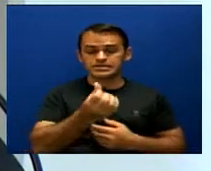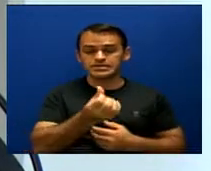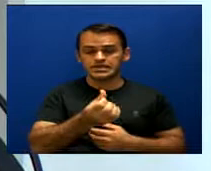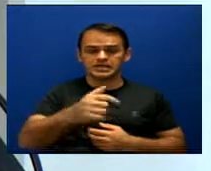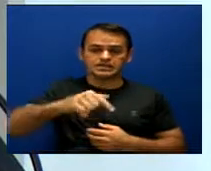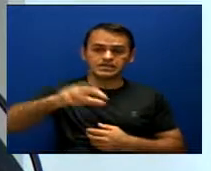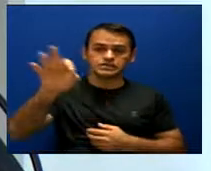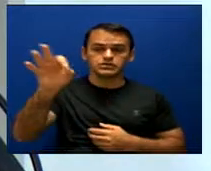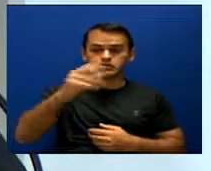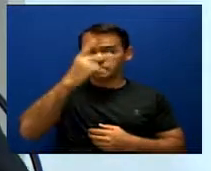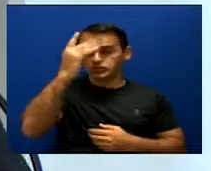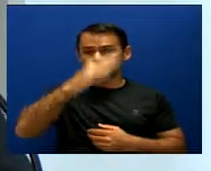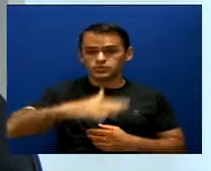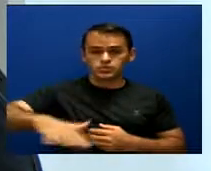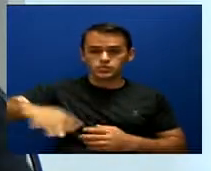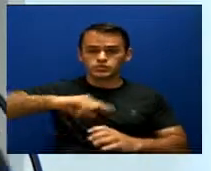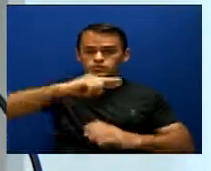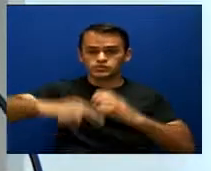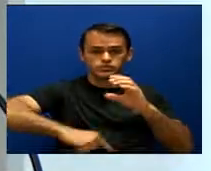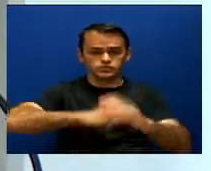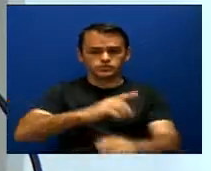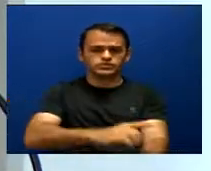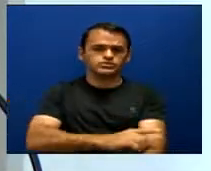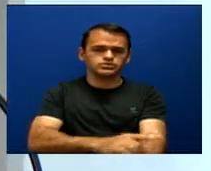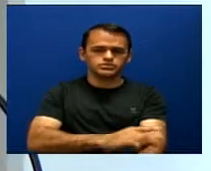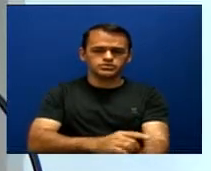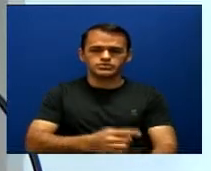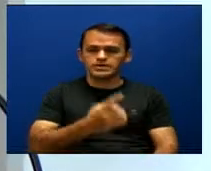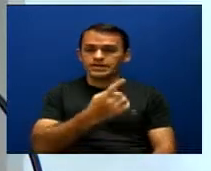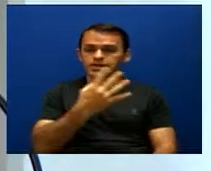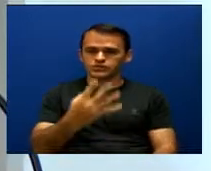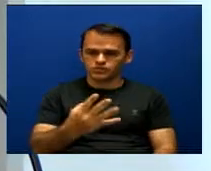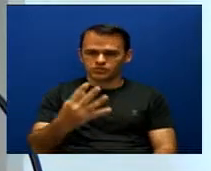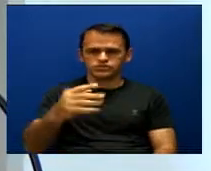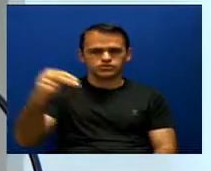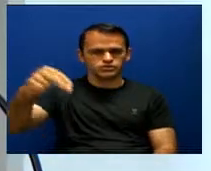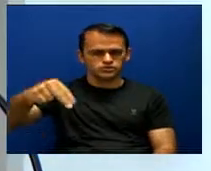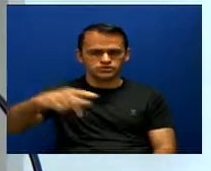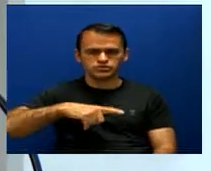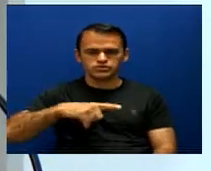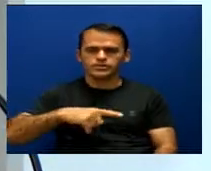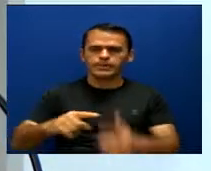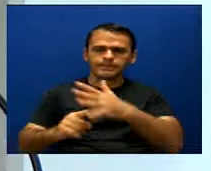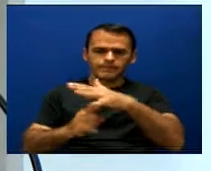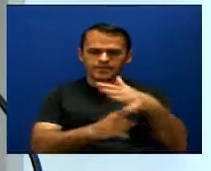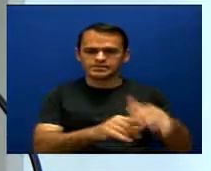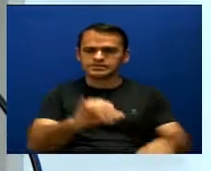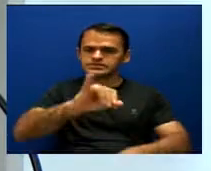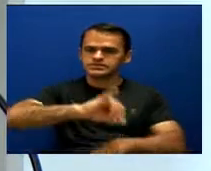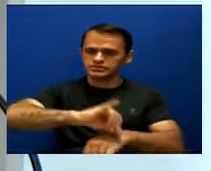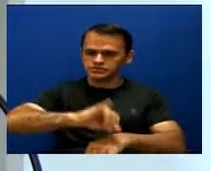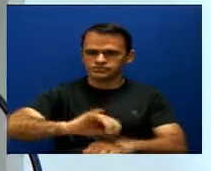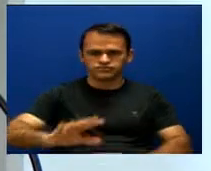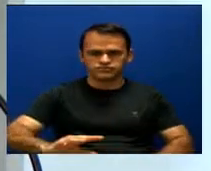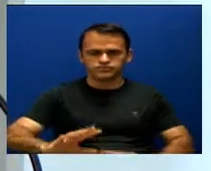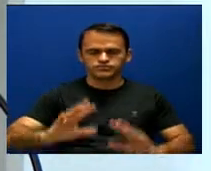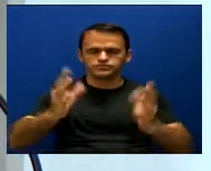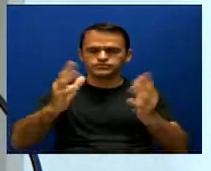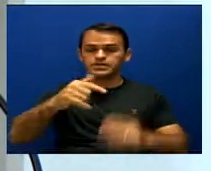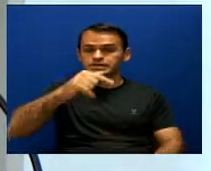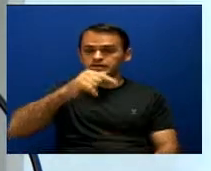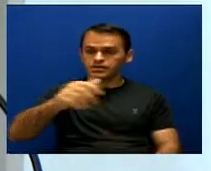7% da população mundial. Teremos, no dia 14/11, eventos na Praça Central.